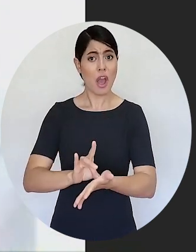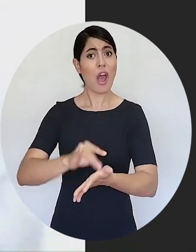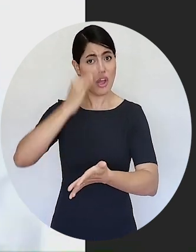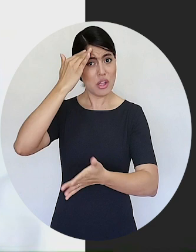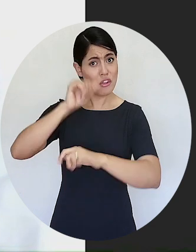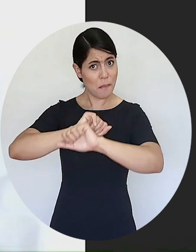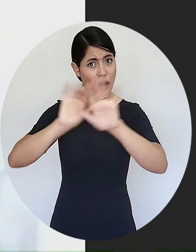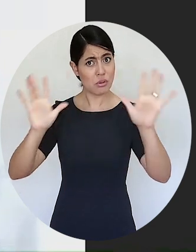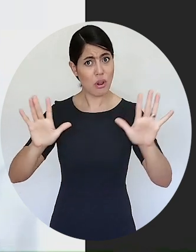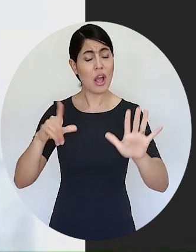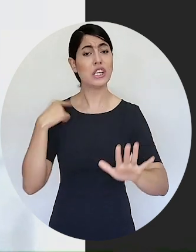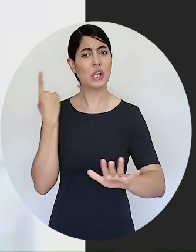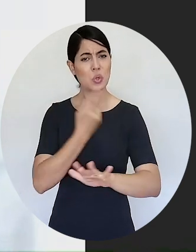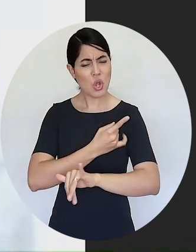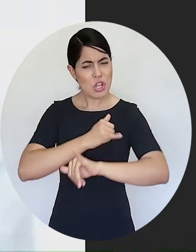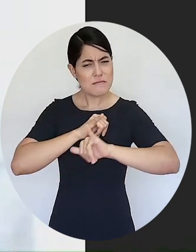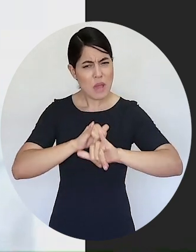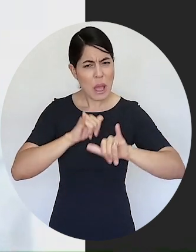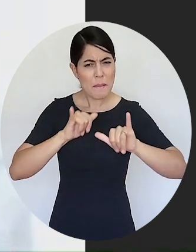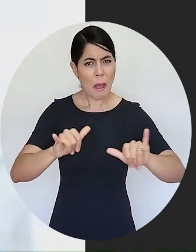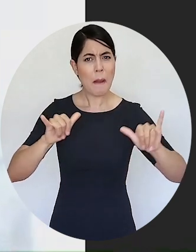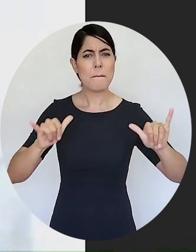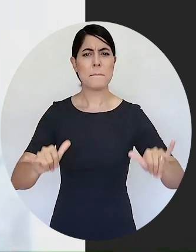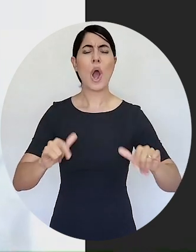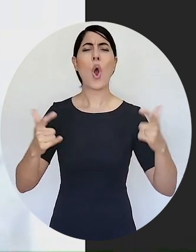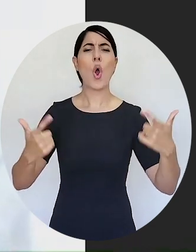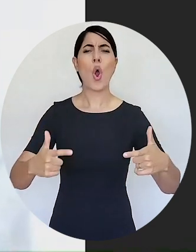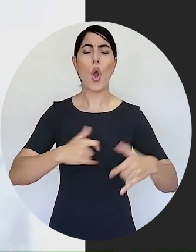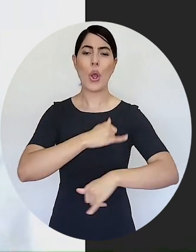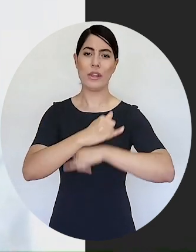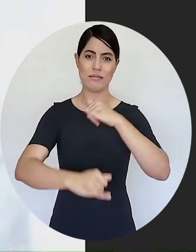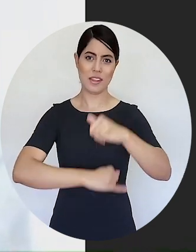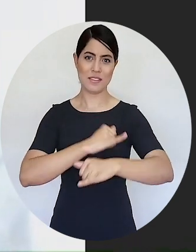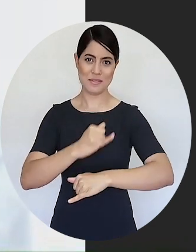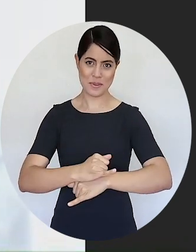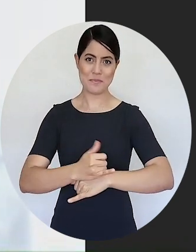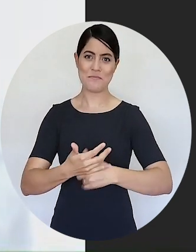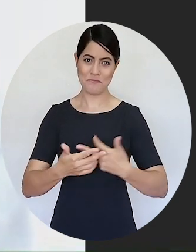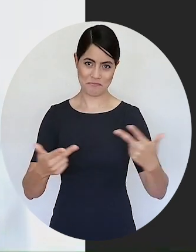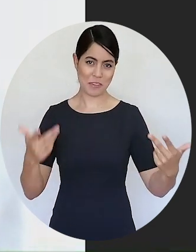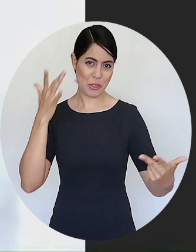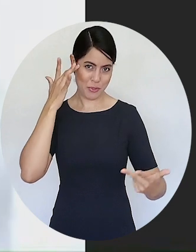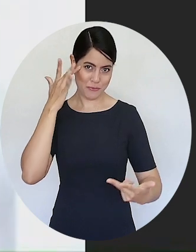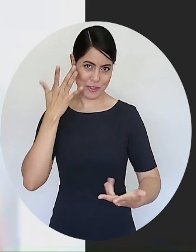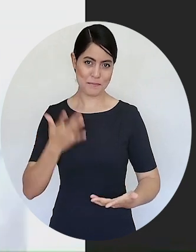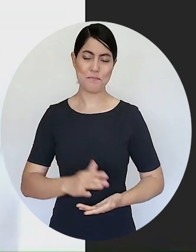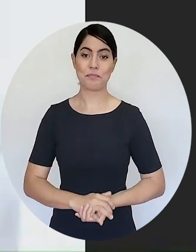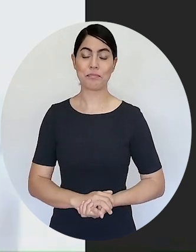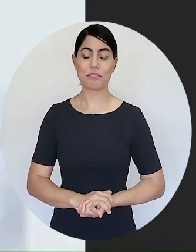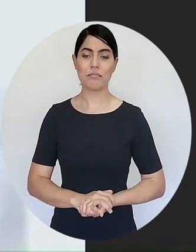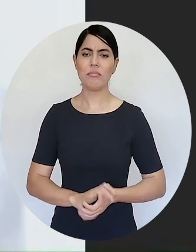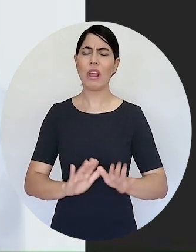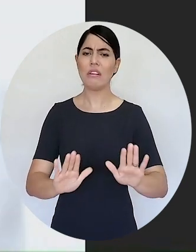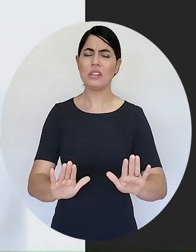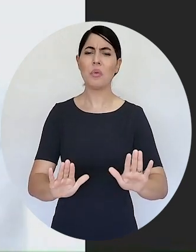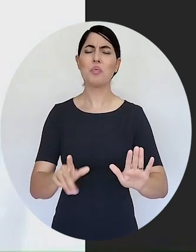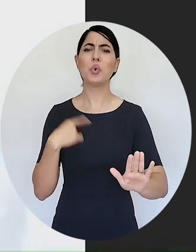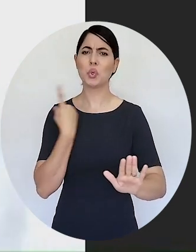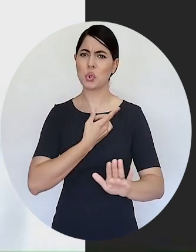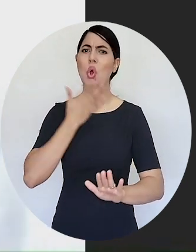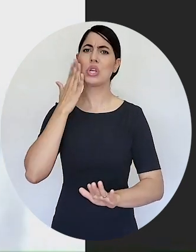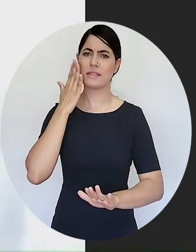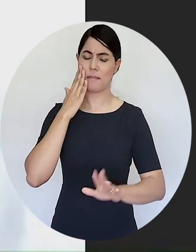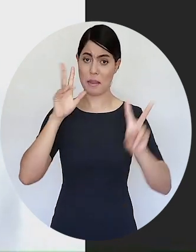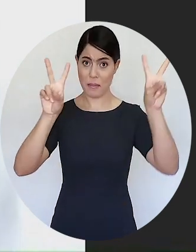que nós estamos fazendo utilizando esses meios eletrônicos, os meios modernos. E nada melhor do que realizar